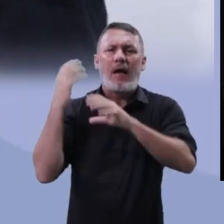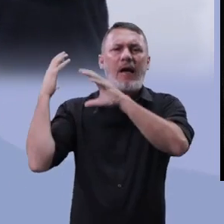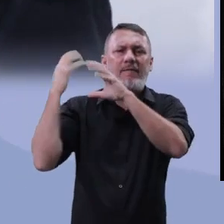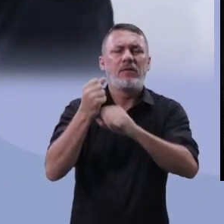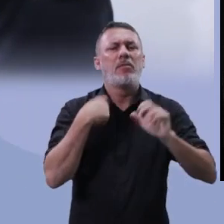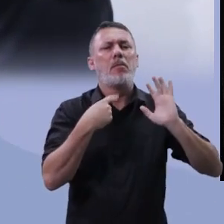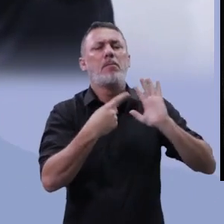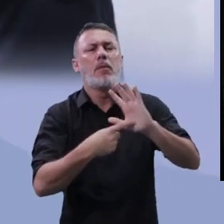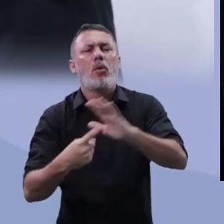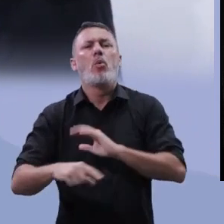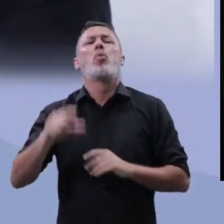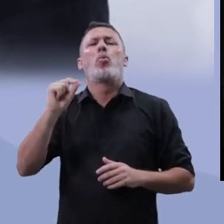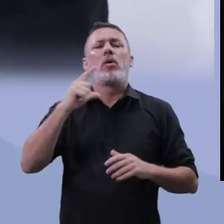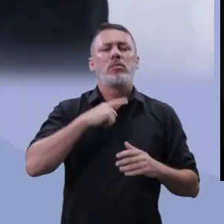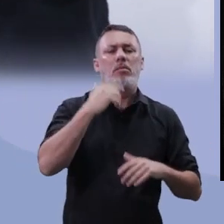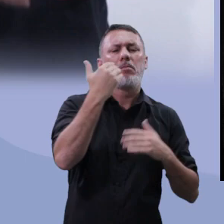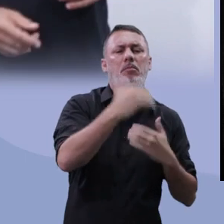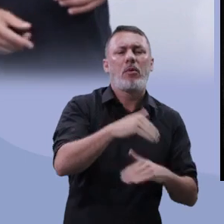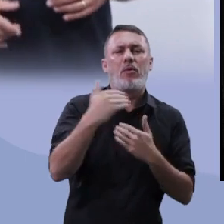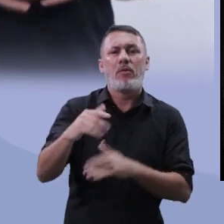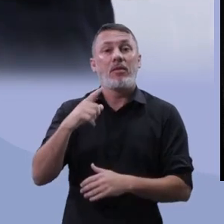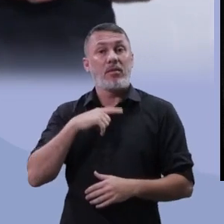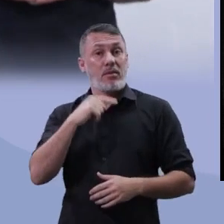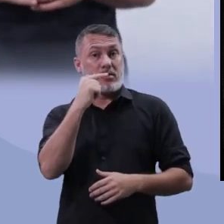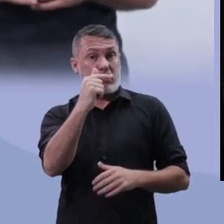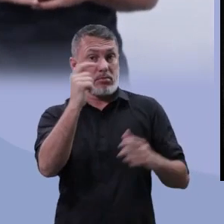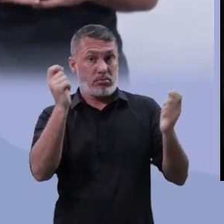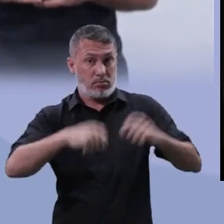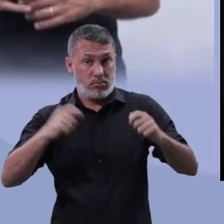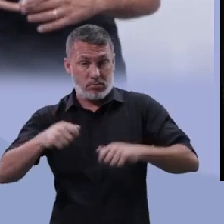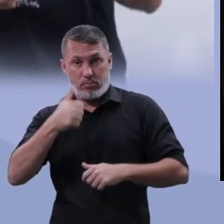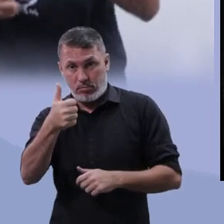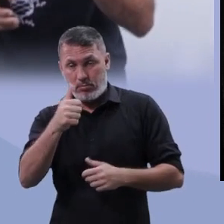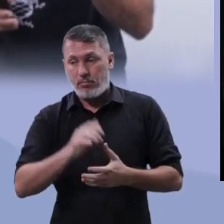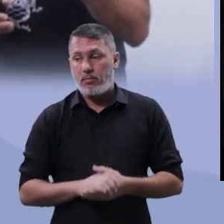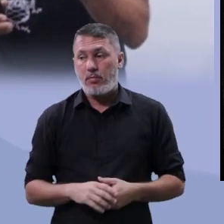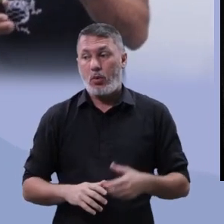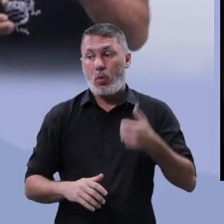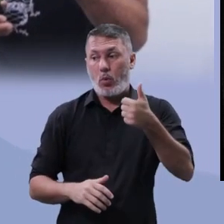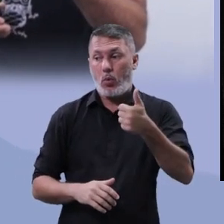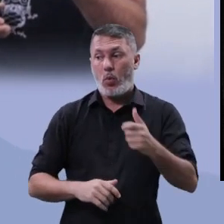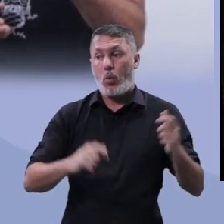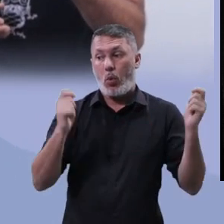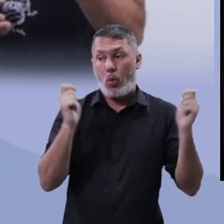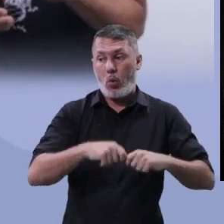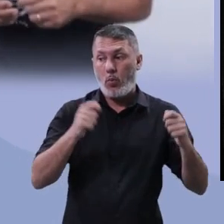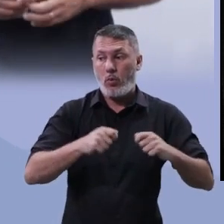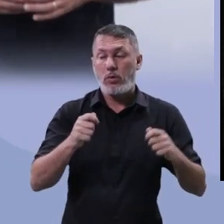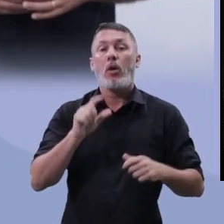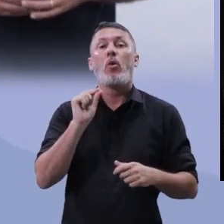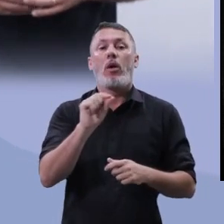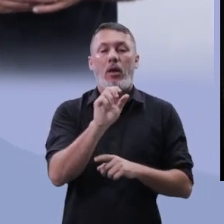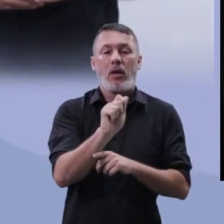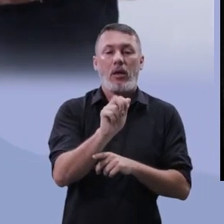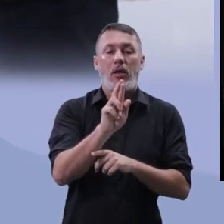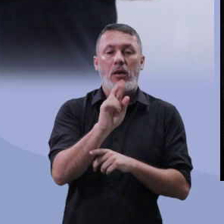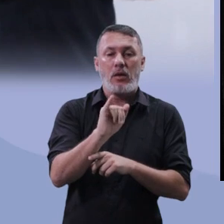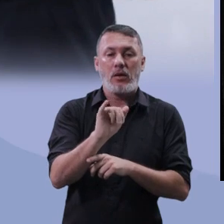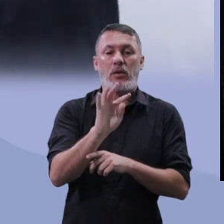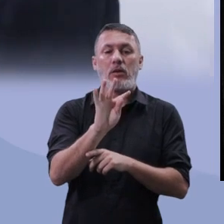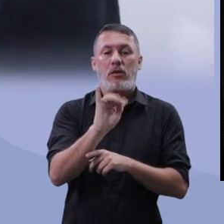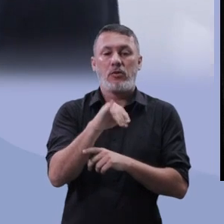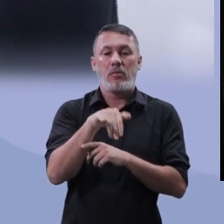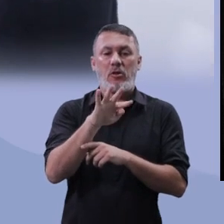revisão aqui e vou dizer para você o que cai em cada uma dessas 7 competências. Na competência 1, caem as questões de